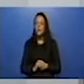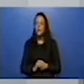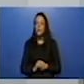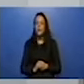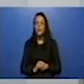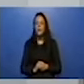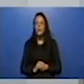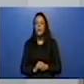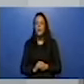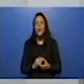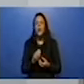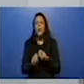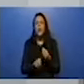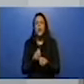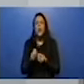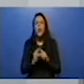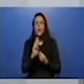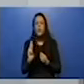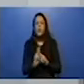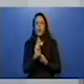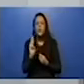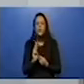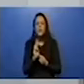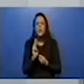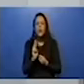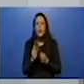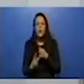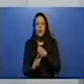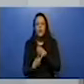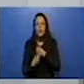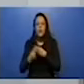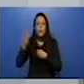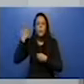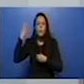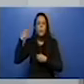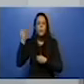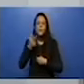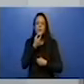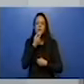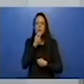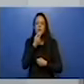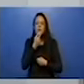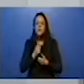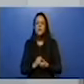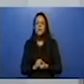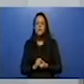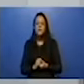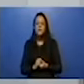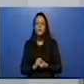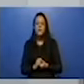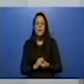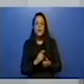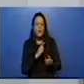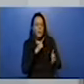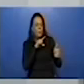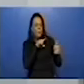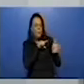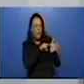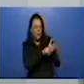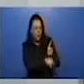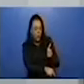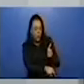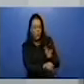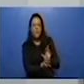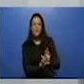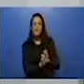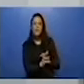Como aplicar o passado dentro da língua inglesa? Simples. Para poder fazer pergunta e dar resposta sobre o